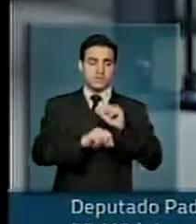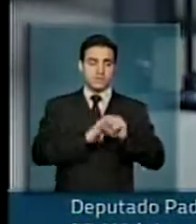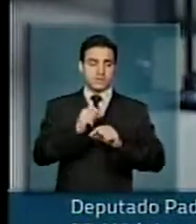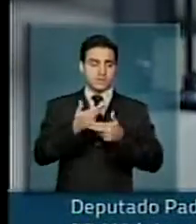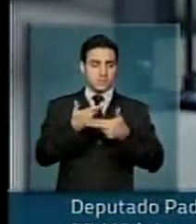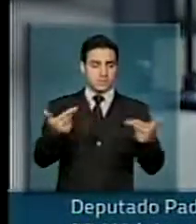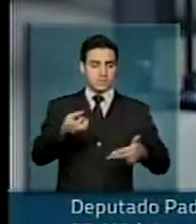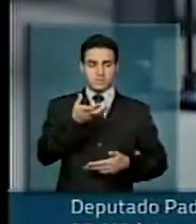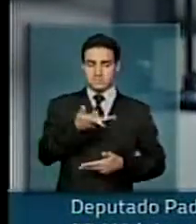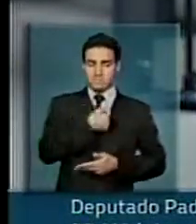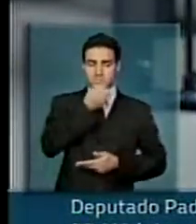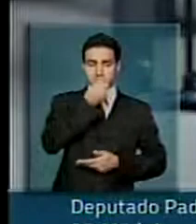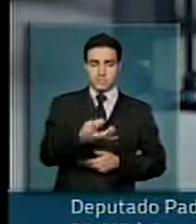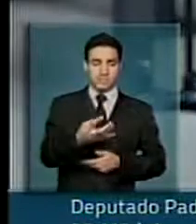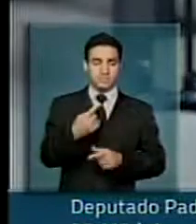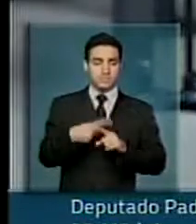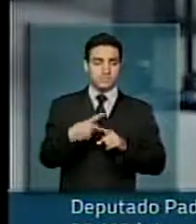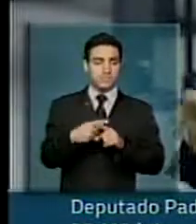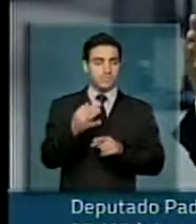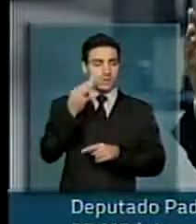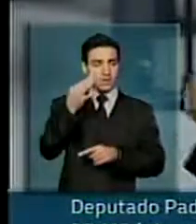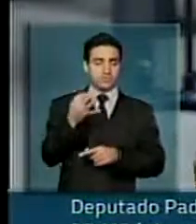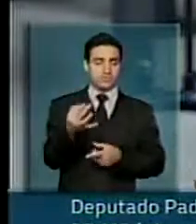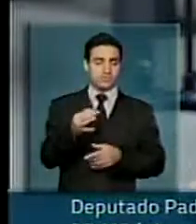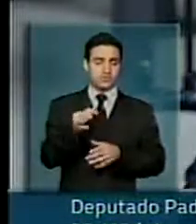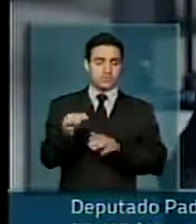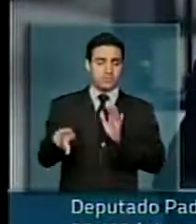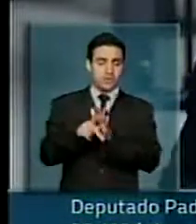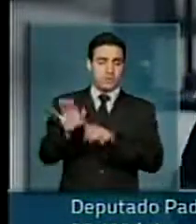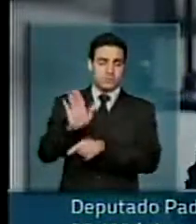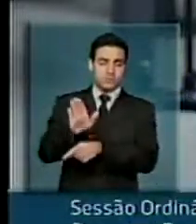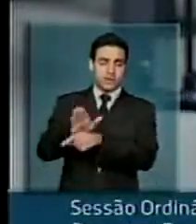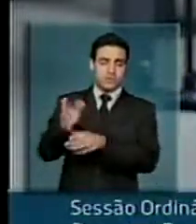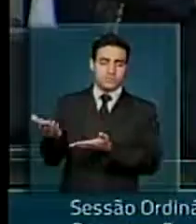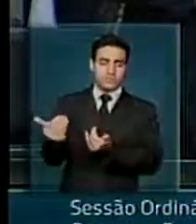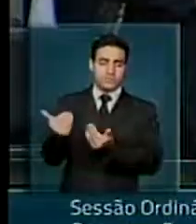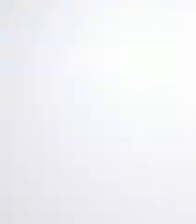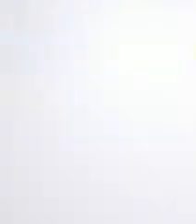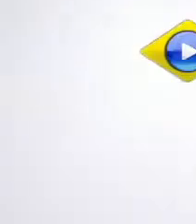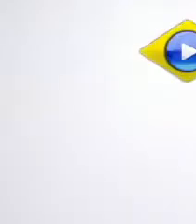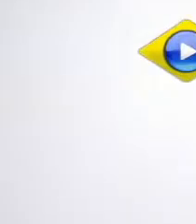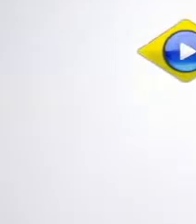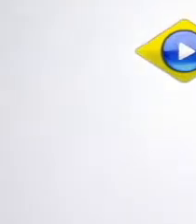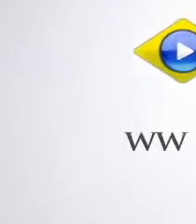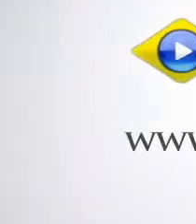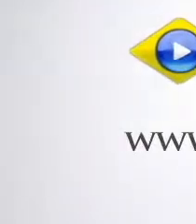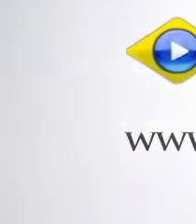eficientes para a nossa juventude. Muito obrigado, senhor presidente.